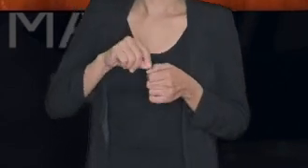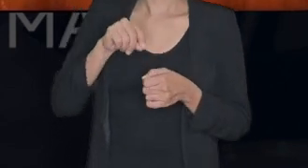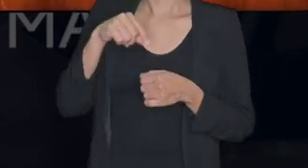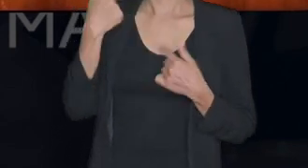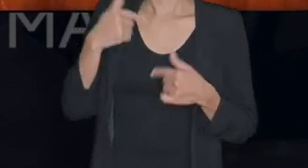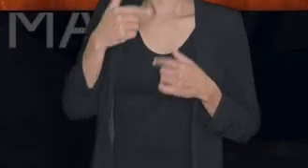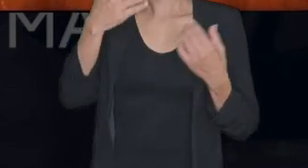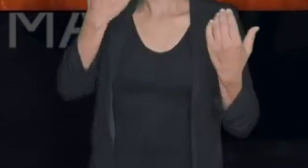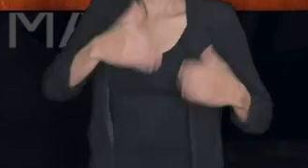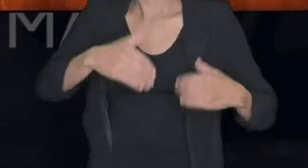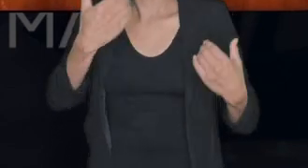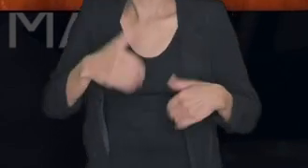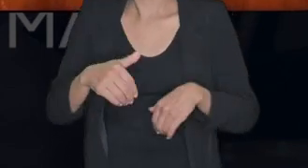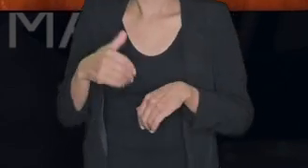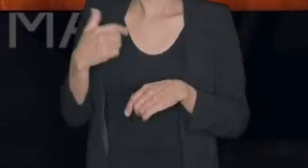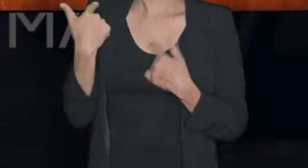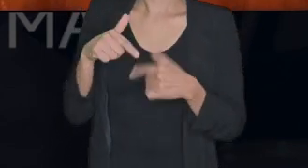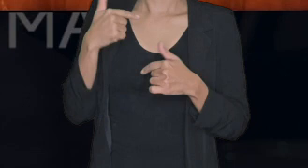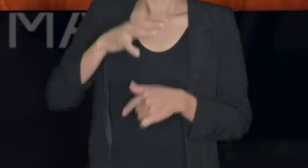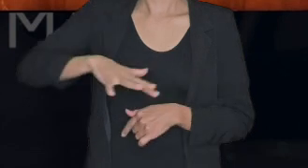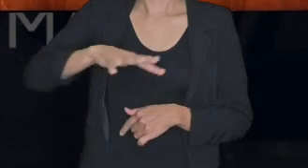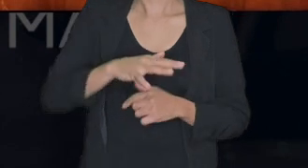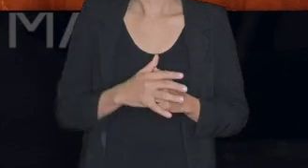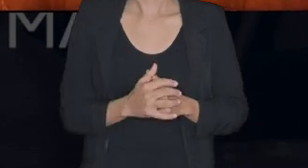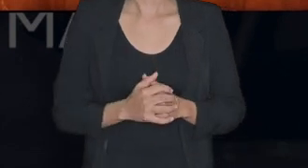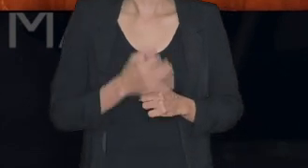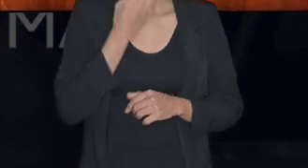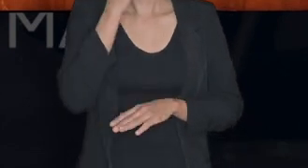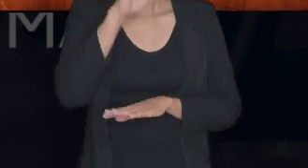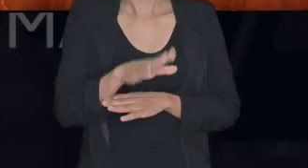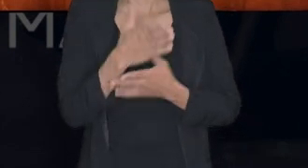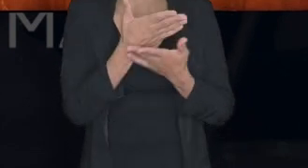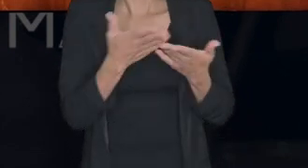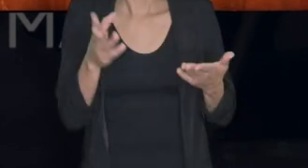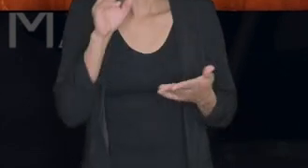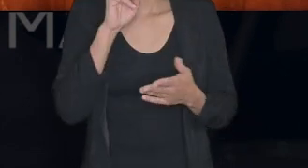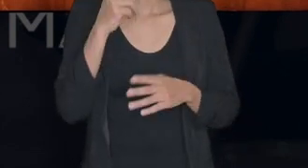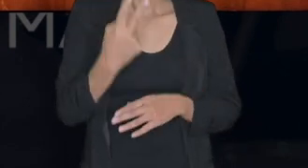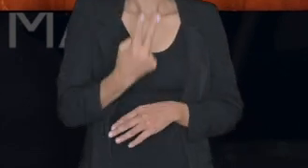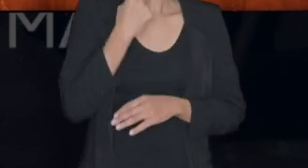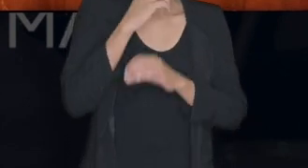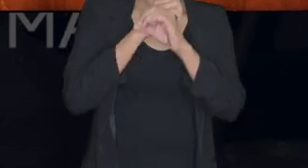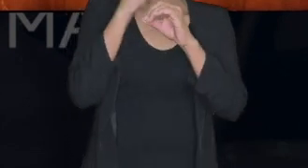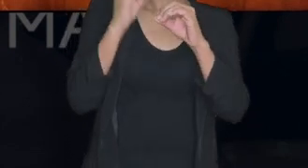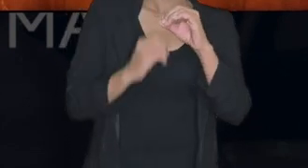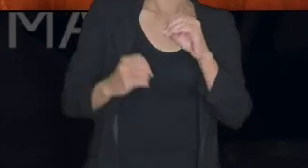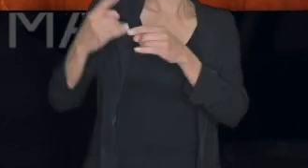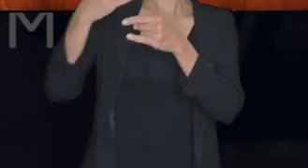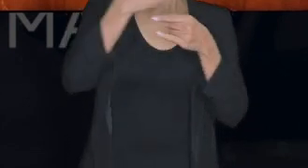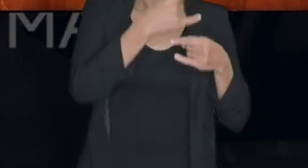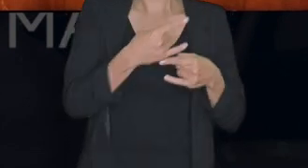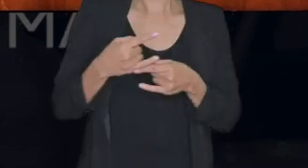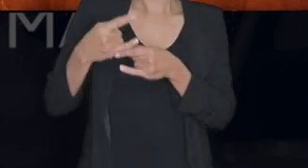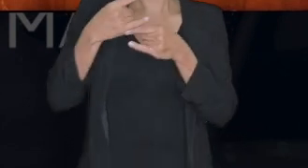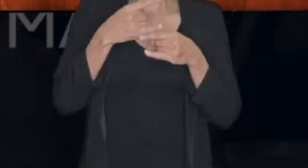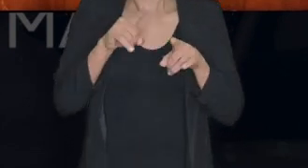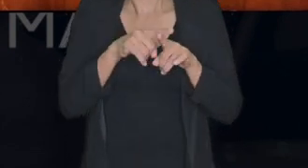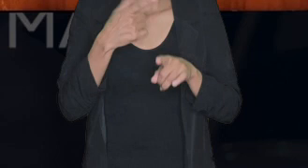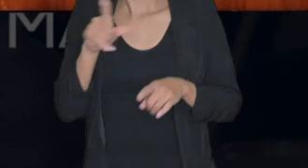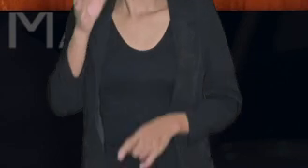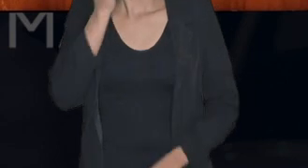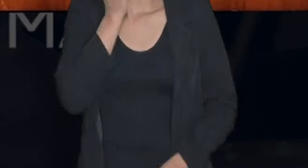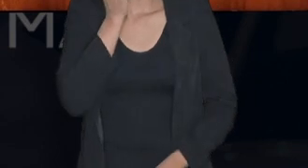tarde a todos que também nos veem pelo Zoom e os aqui presentes. A estrutura da minha fala